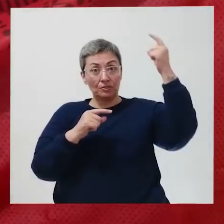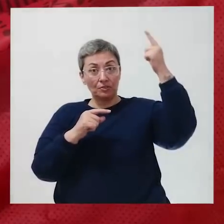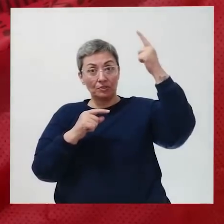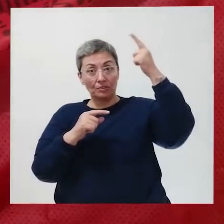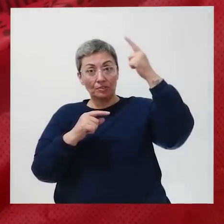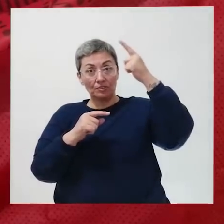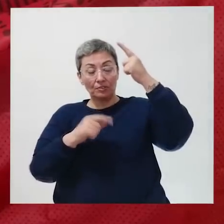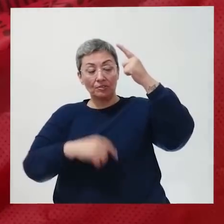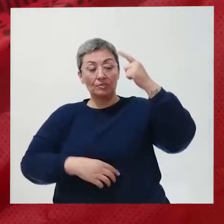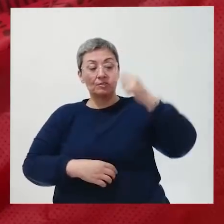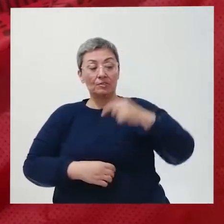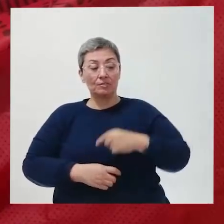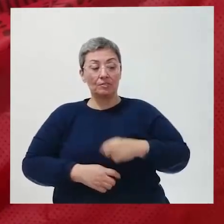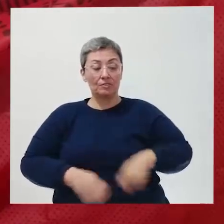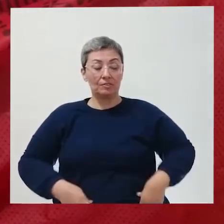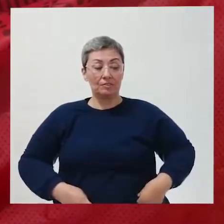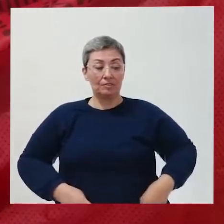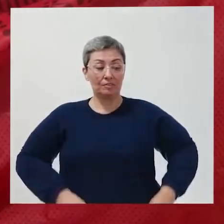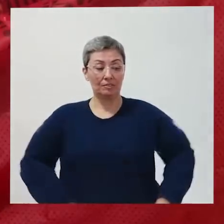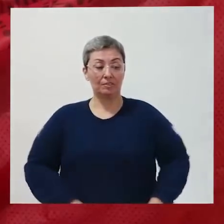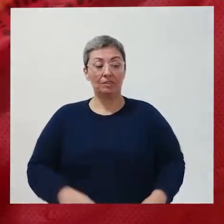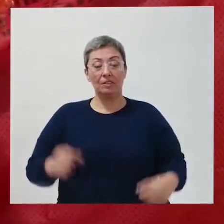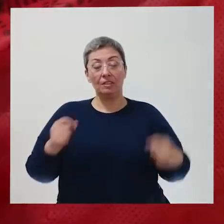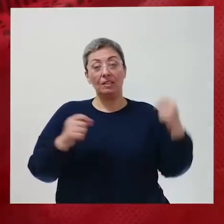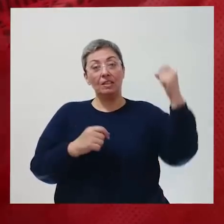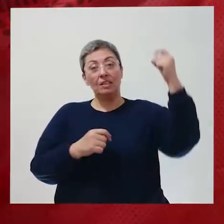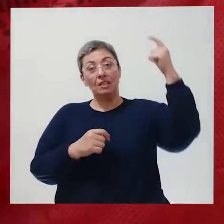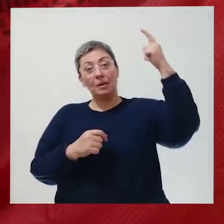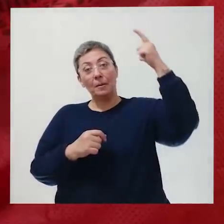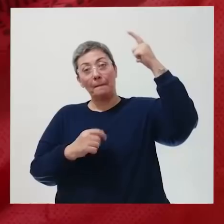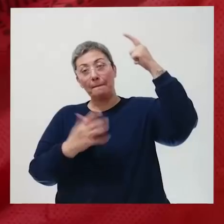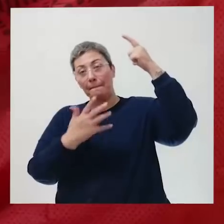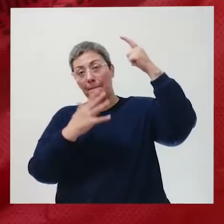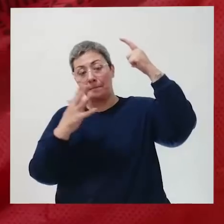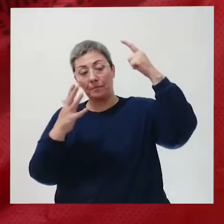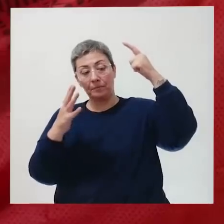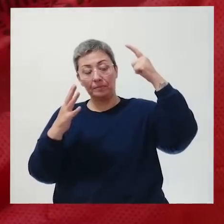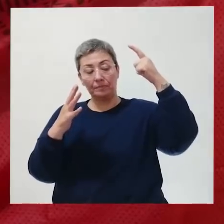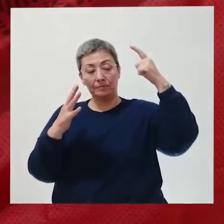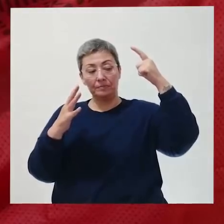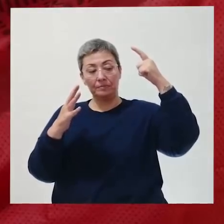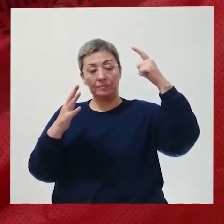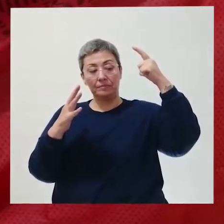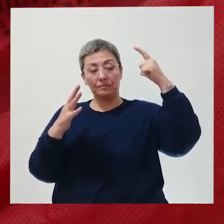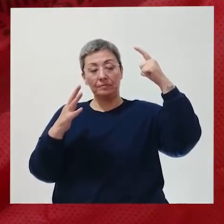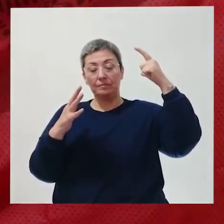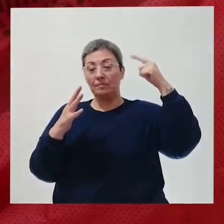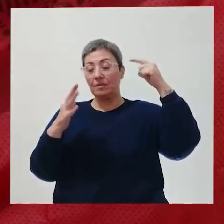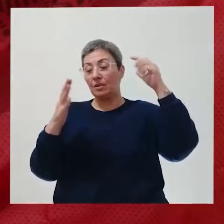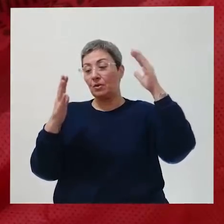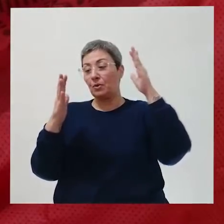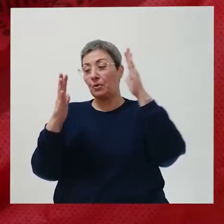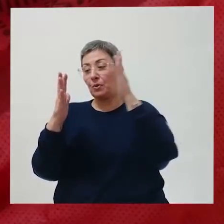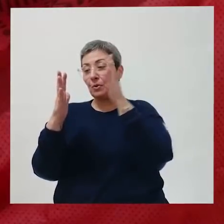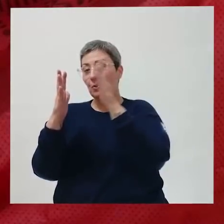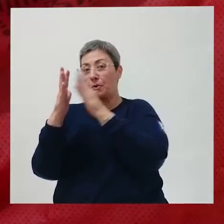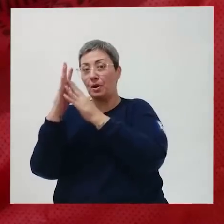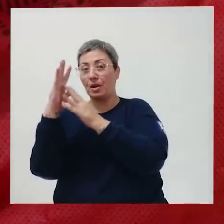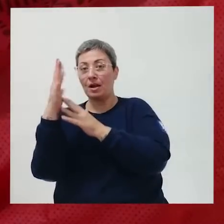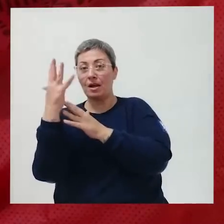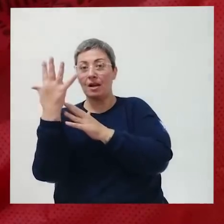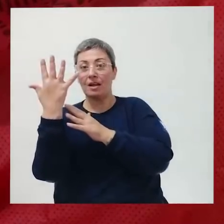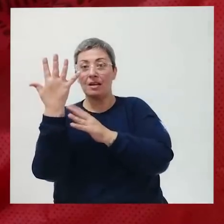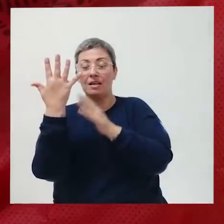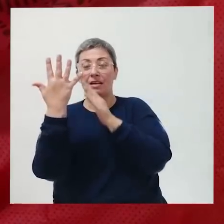resplandecente do sol foi e ficou bem rente